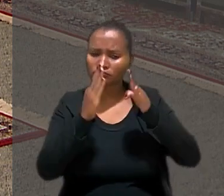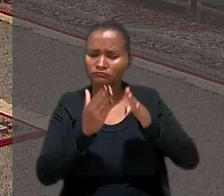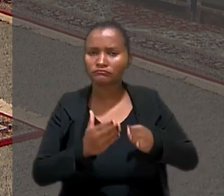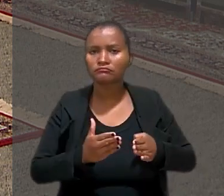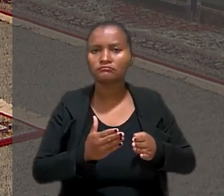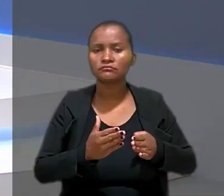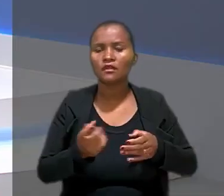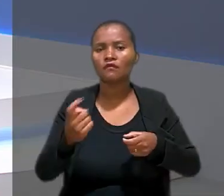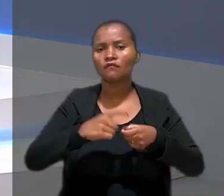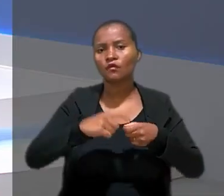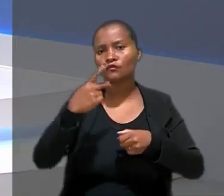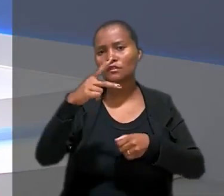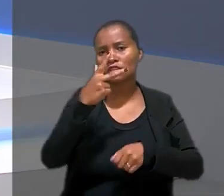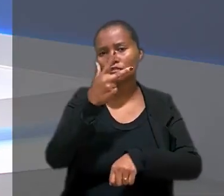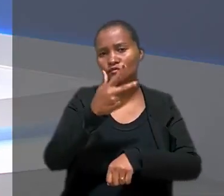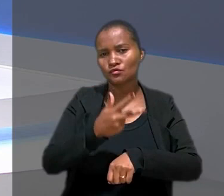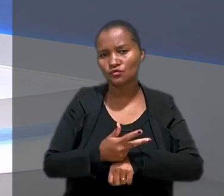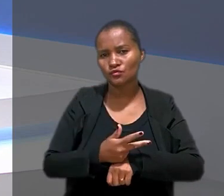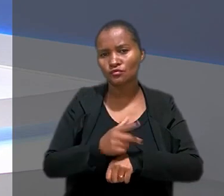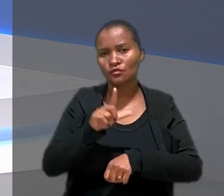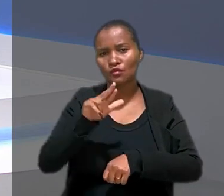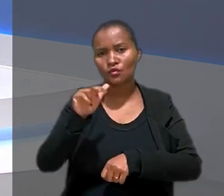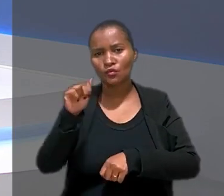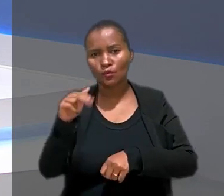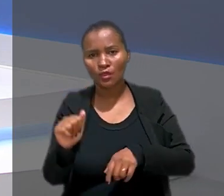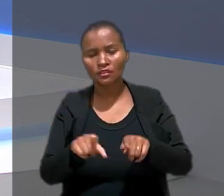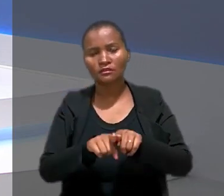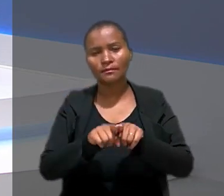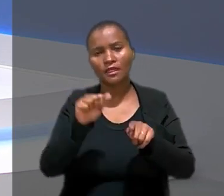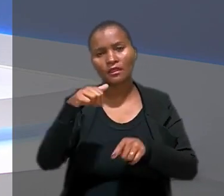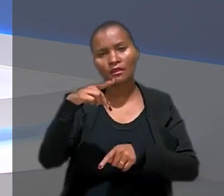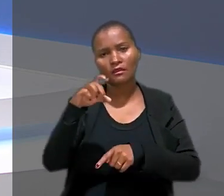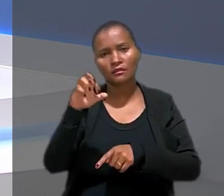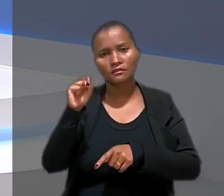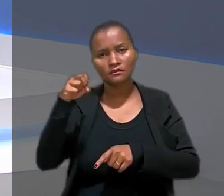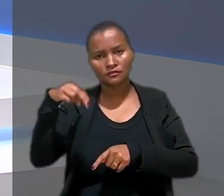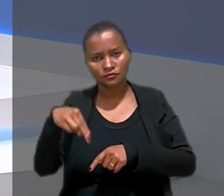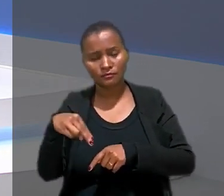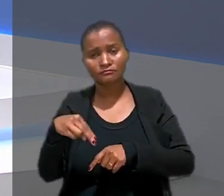sejam examinados. Eu volto com vocês no estúdio. Luana,